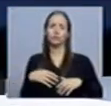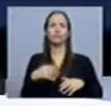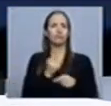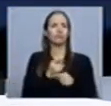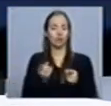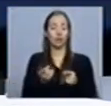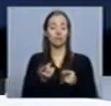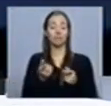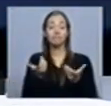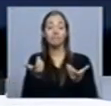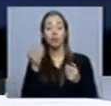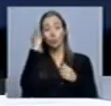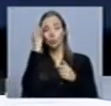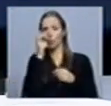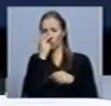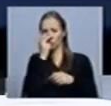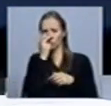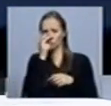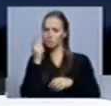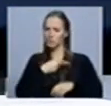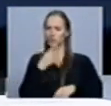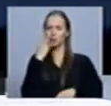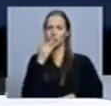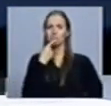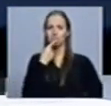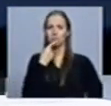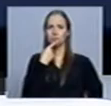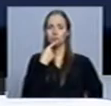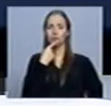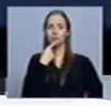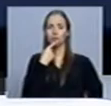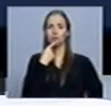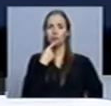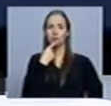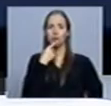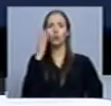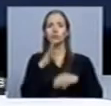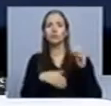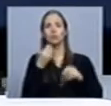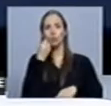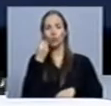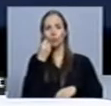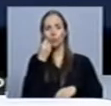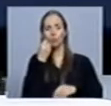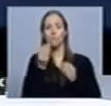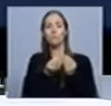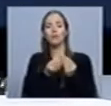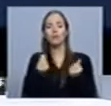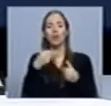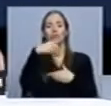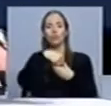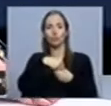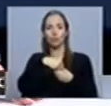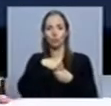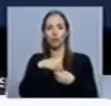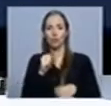resultado muito curioso que obriga a tentar perceber como é que ocorre a dinâmica de material no interior das